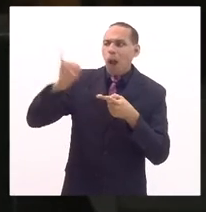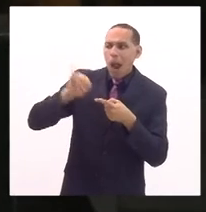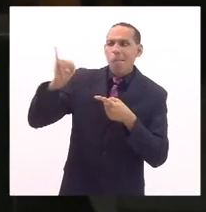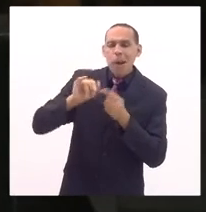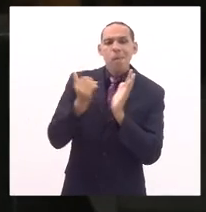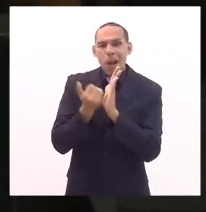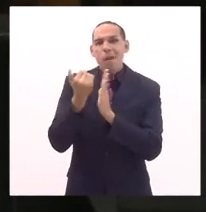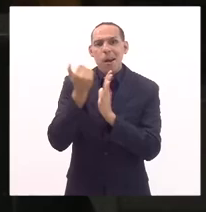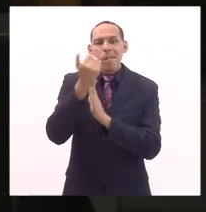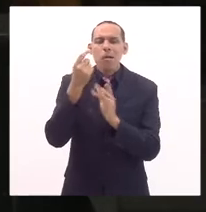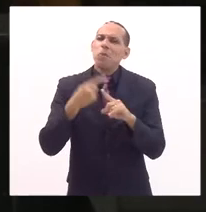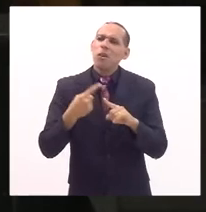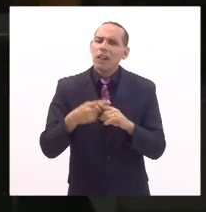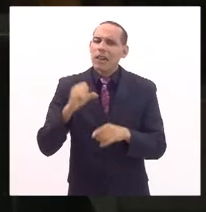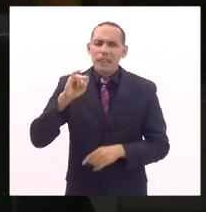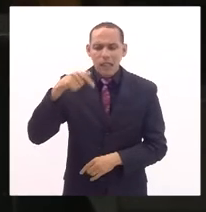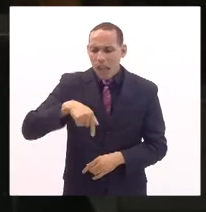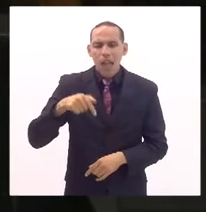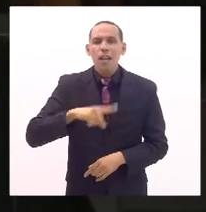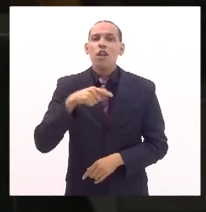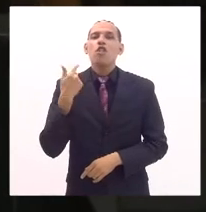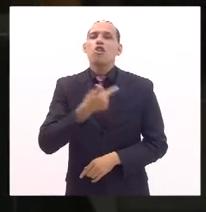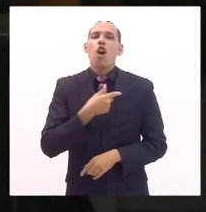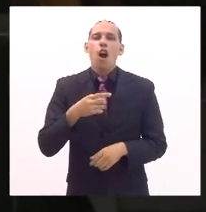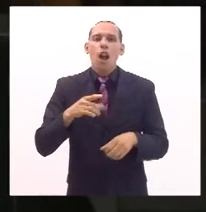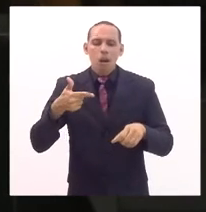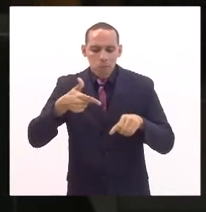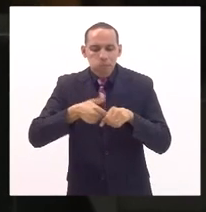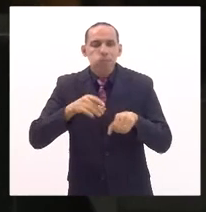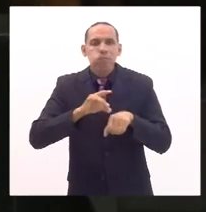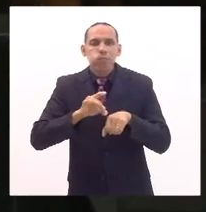cada vez a gente produz mais petróleo